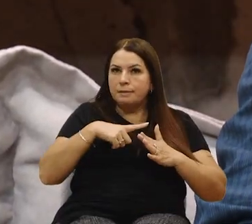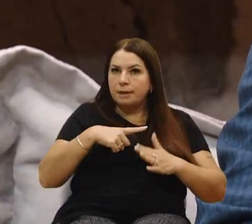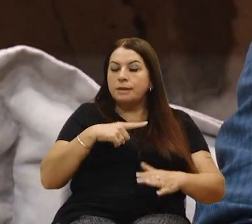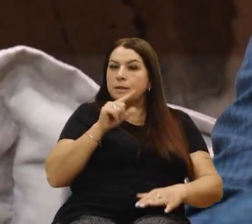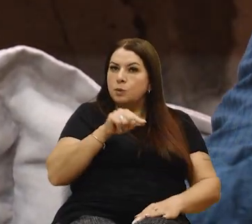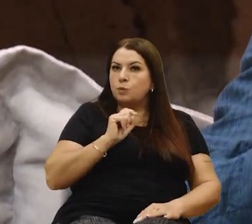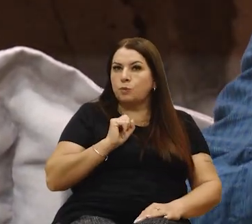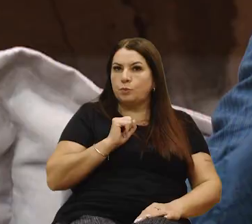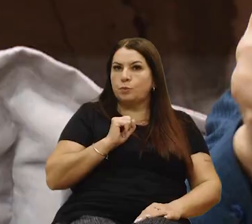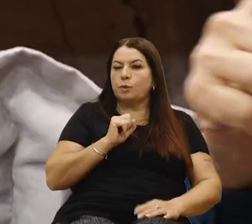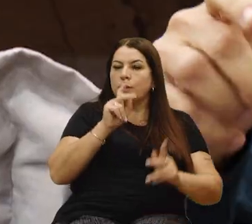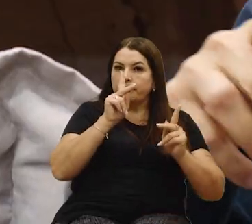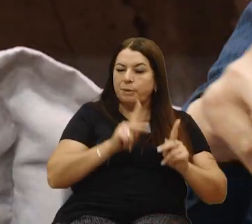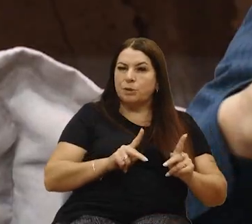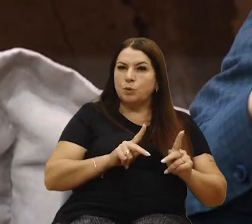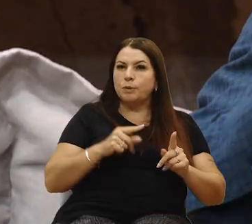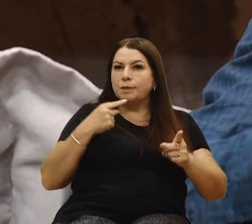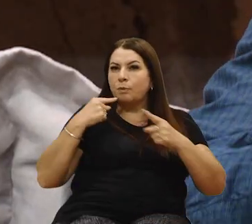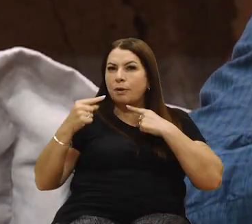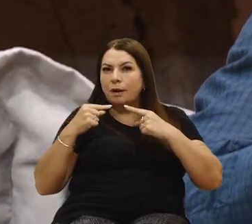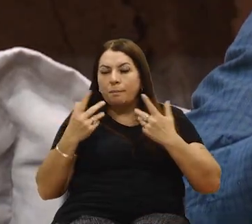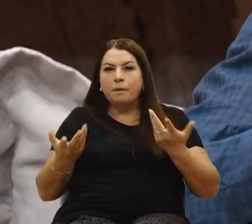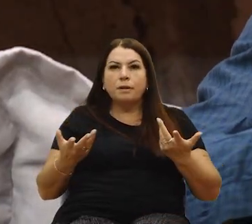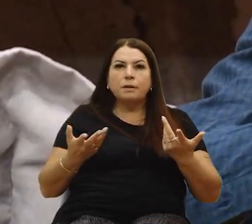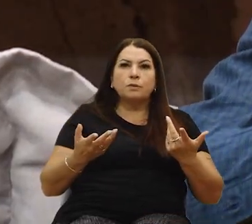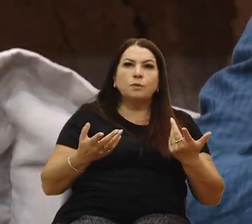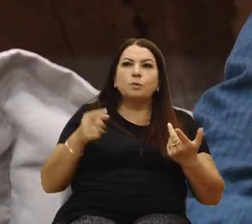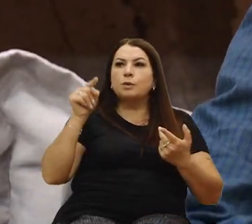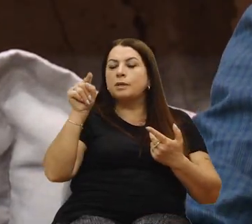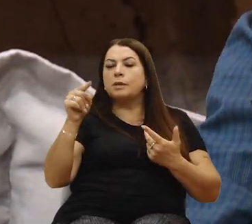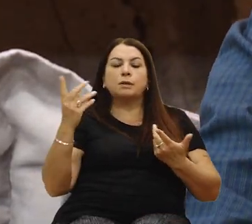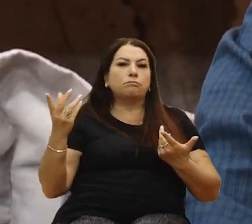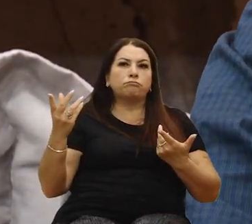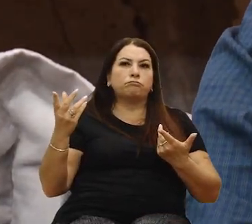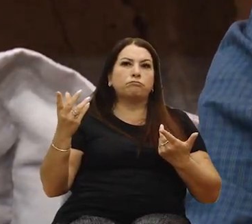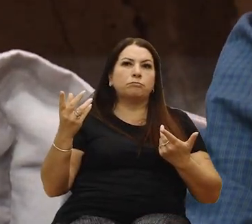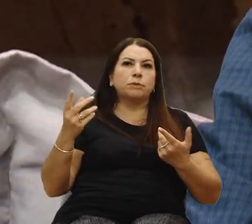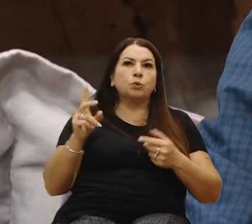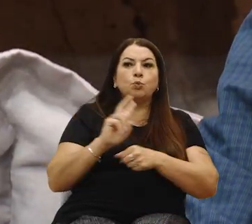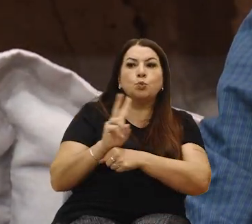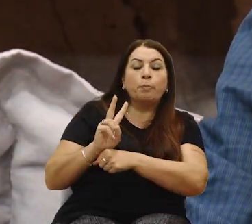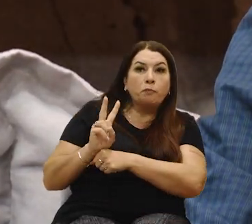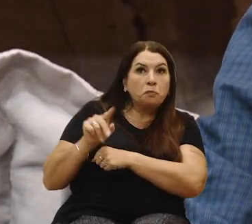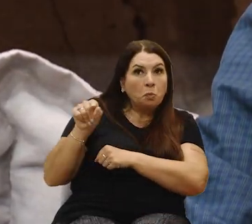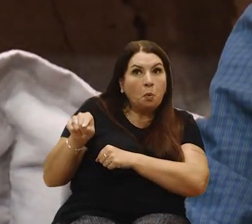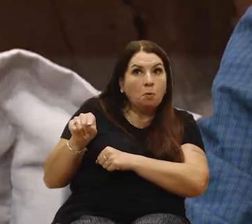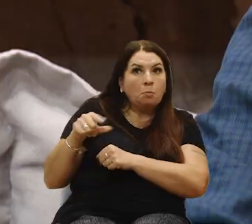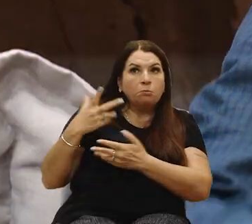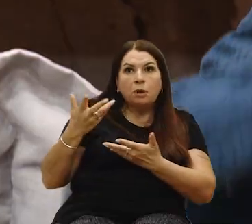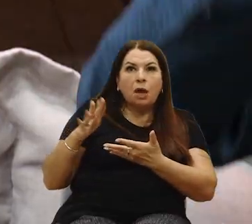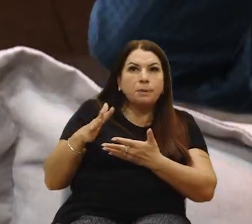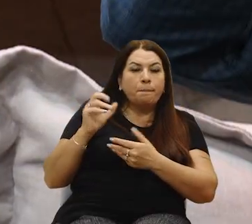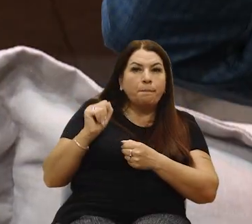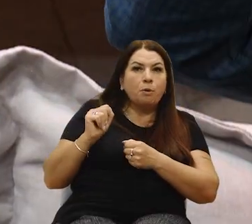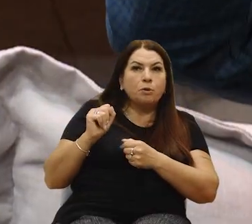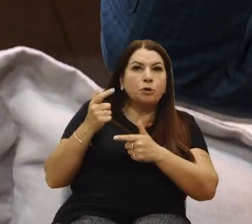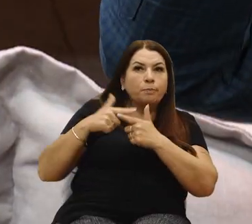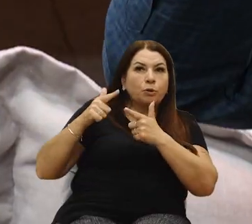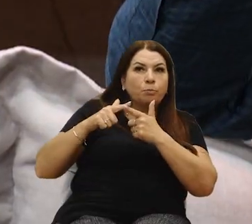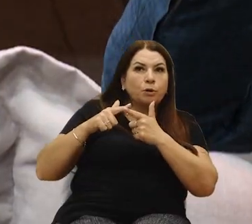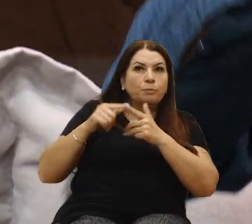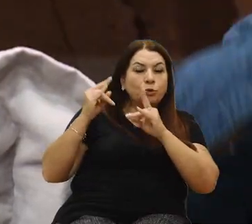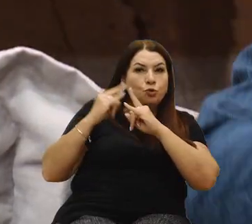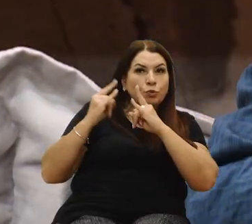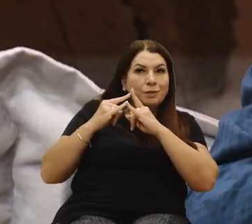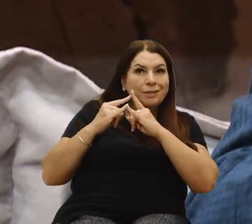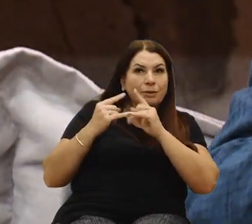isso. Né? As pessoas estão reclamando, né, que um determinado supervisor, porque pode ser isso, às vezes pode ser um problema